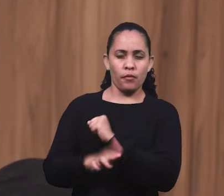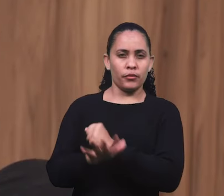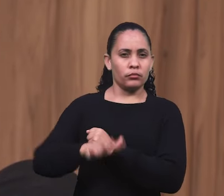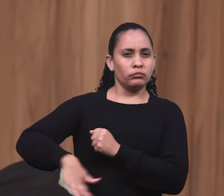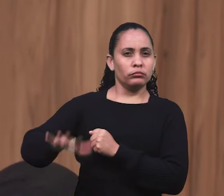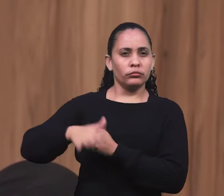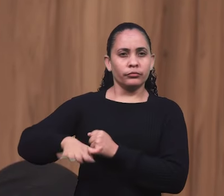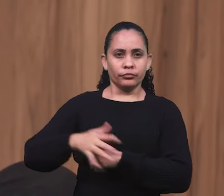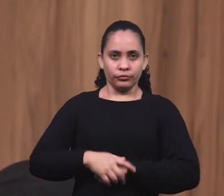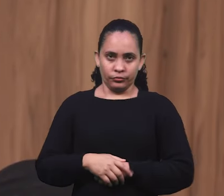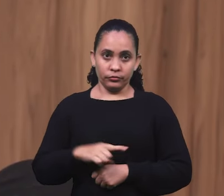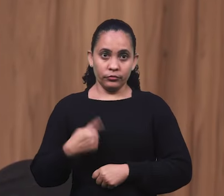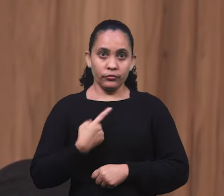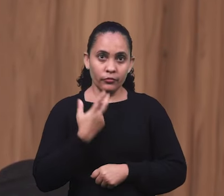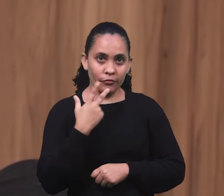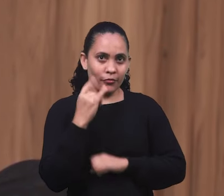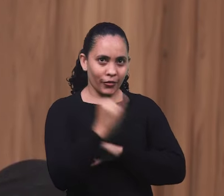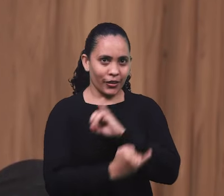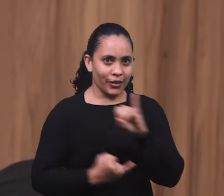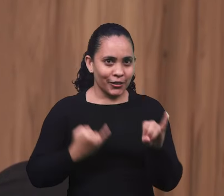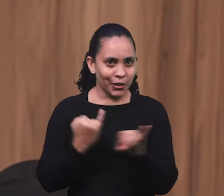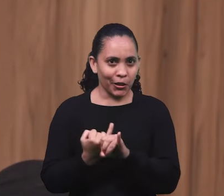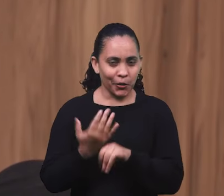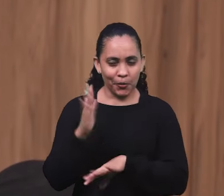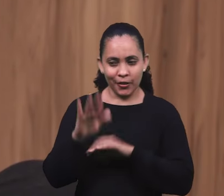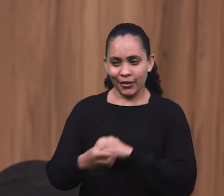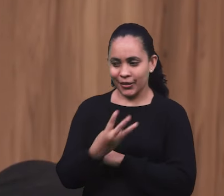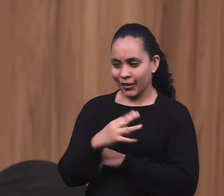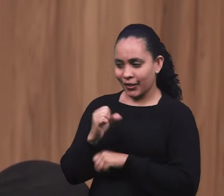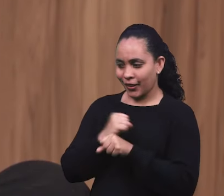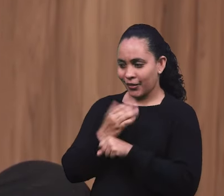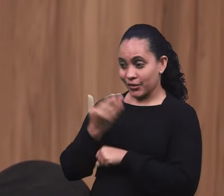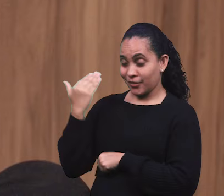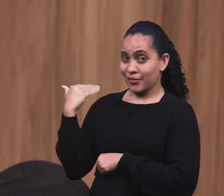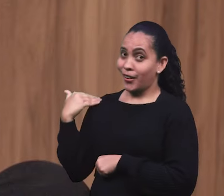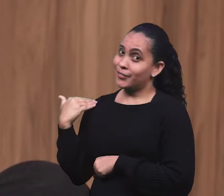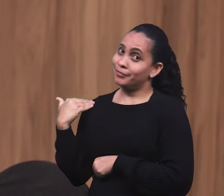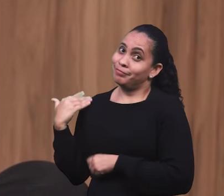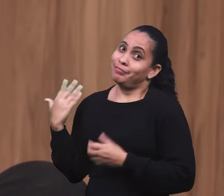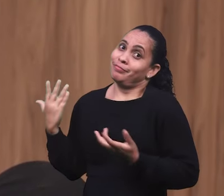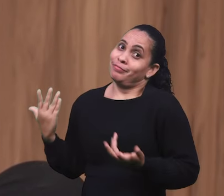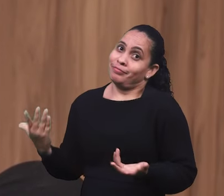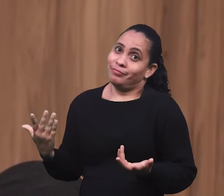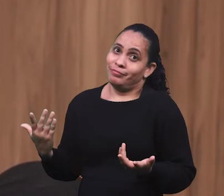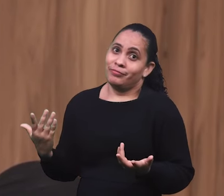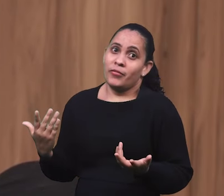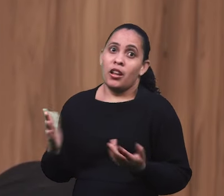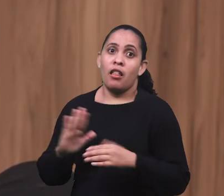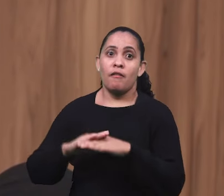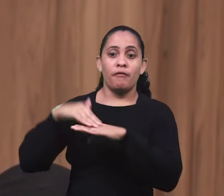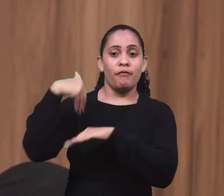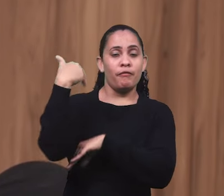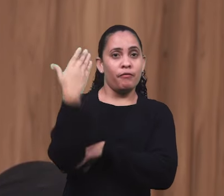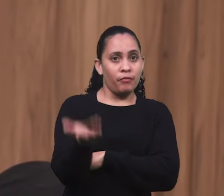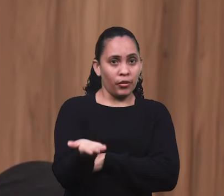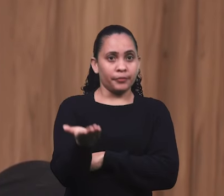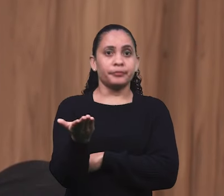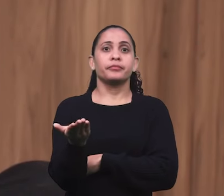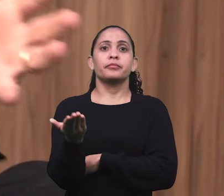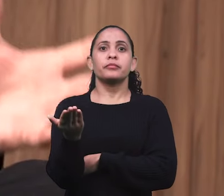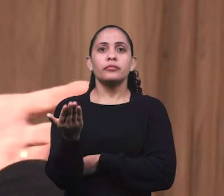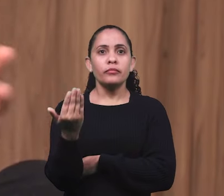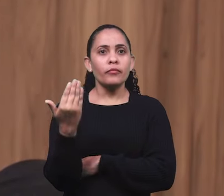Então, quando você fala hoje de internet, se olhar 30 anos atrás, o Espírito Santo estava fora do backbone. você ter ideia. Então